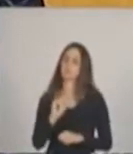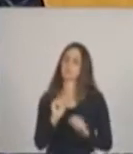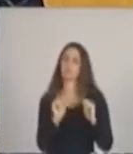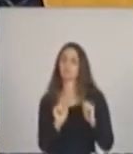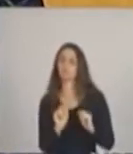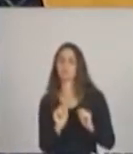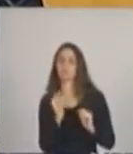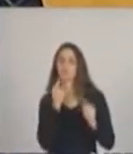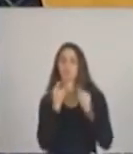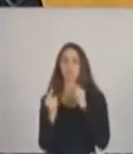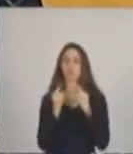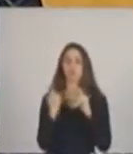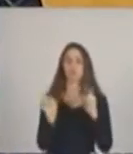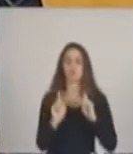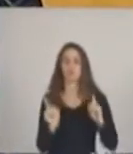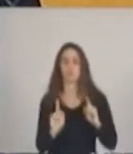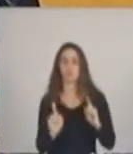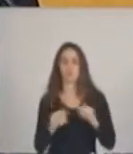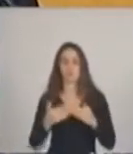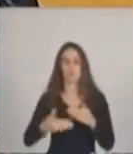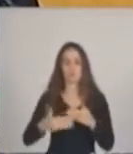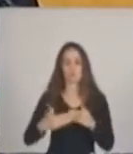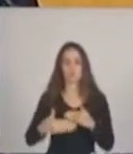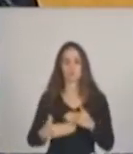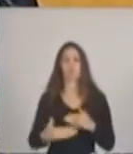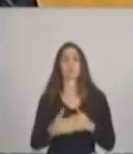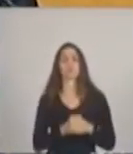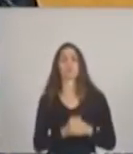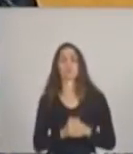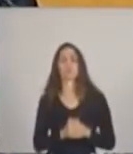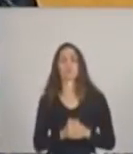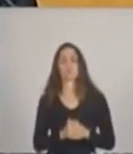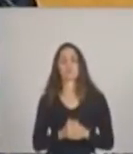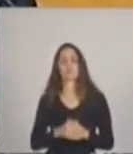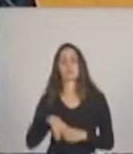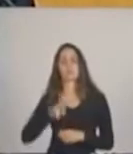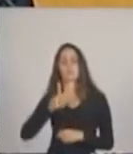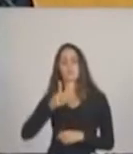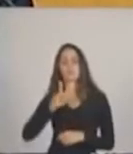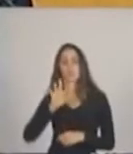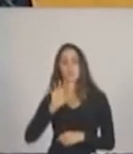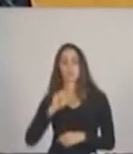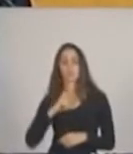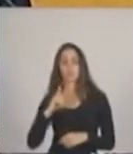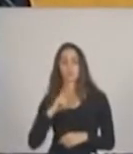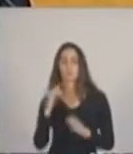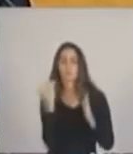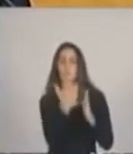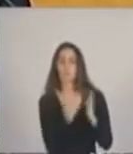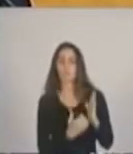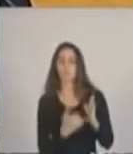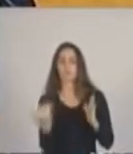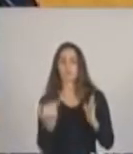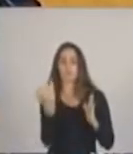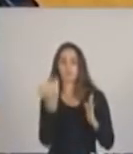não discutir e avançar um pouco nesses vetos, porque nós temos pautas importantes a serem votadas hoje ainda. Deputado Gandini.